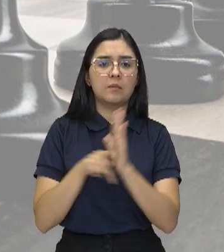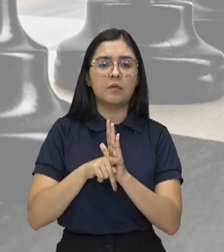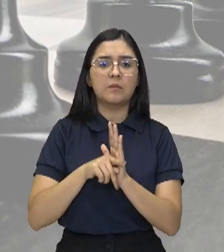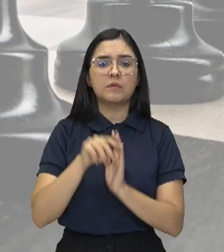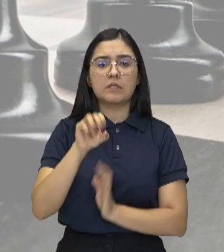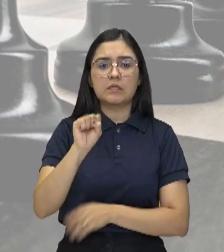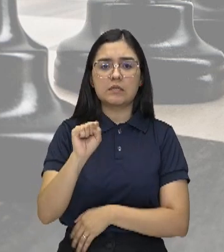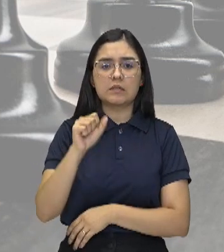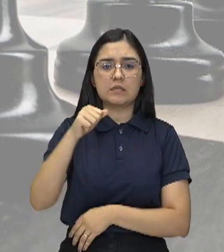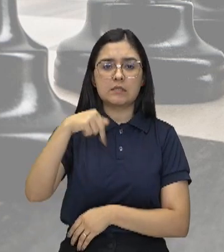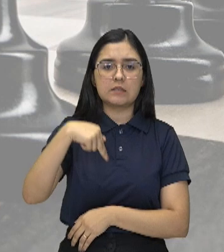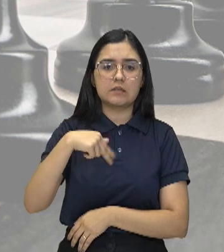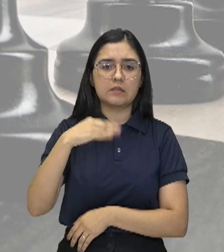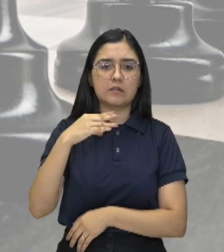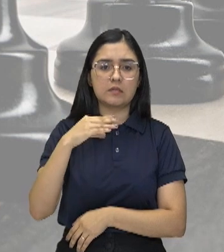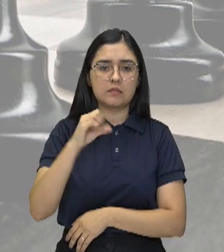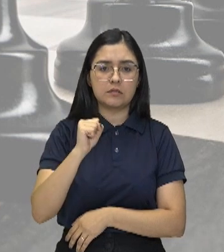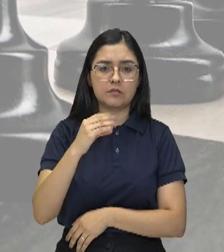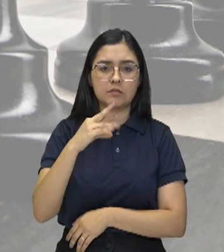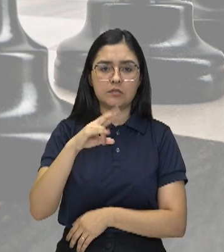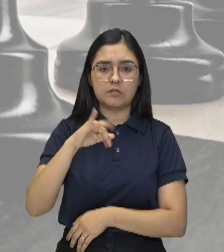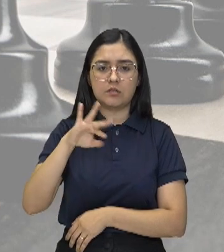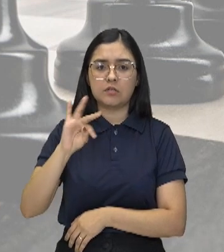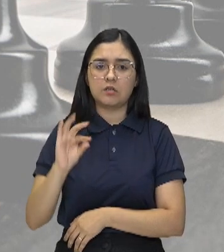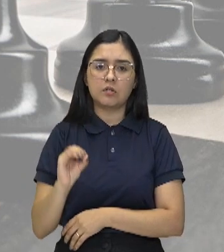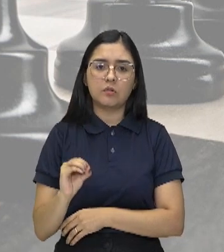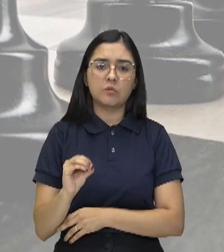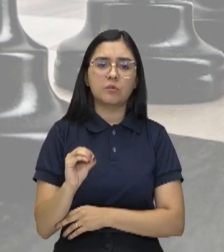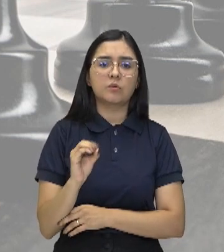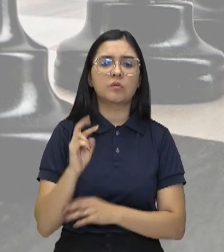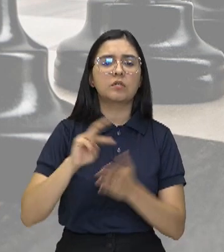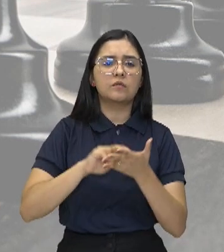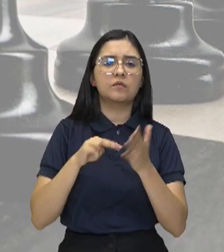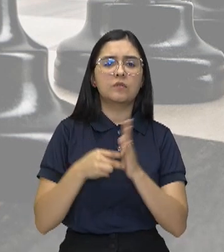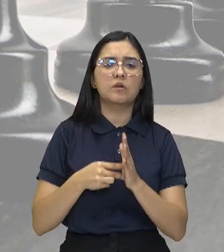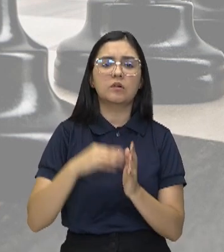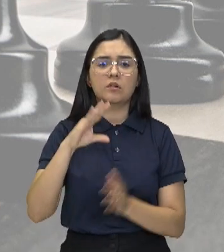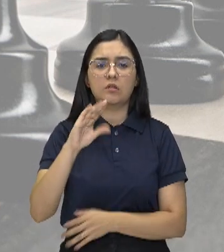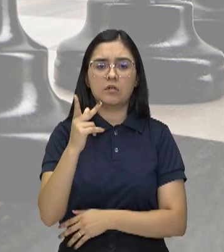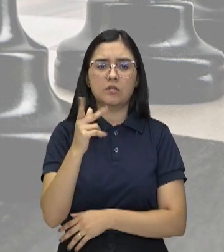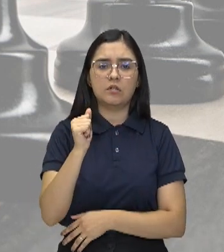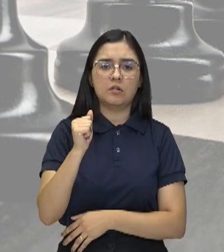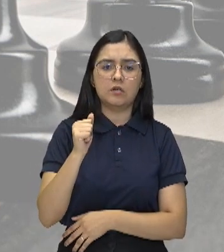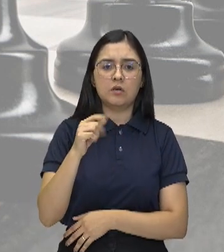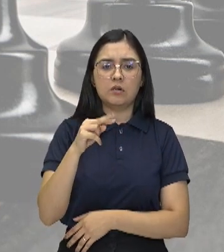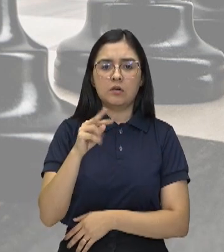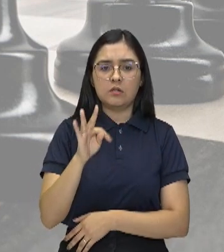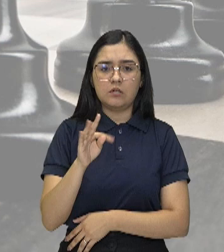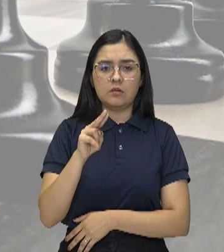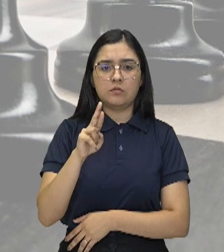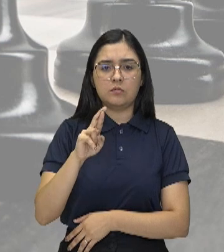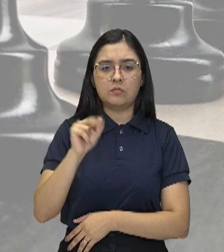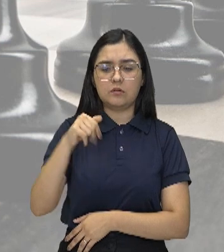chaturanga. Né? Sânscrito era a forma indiana de escrever, e aí eles escreviam chaturanga, que